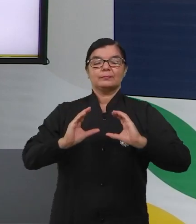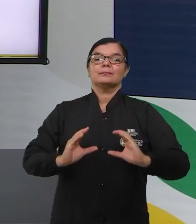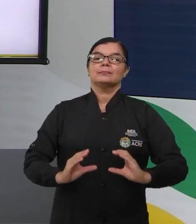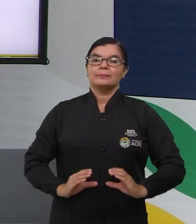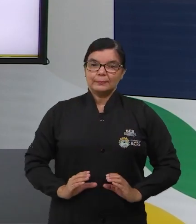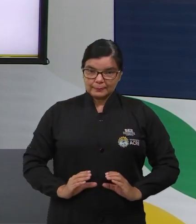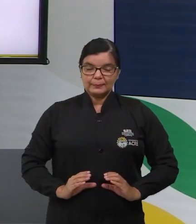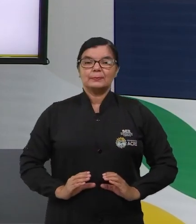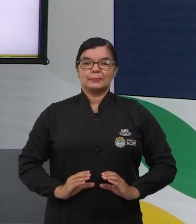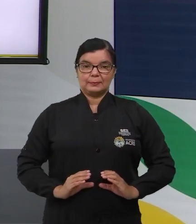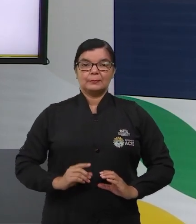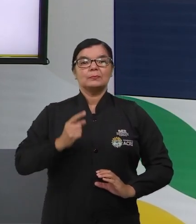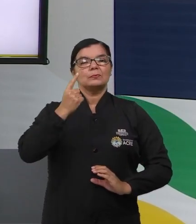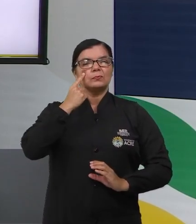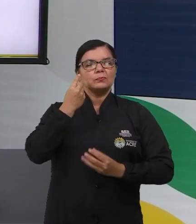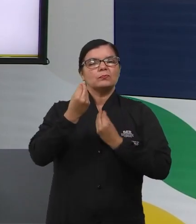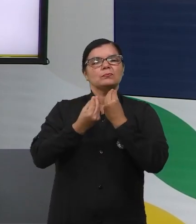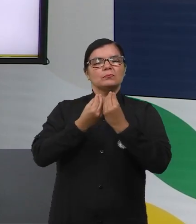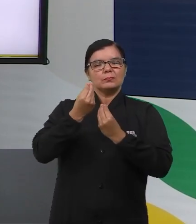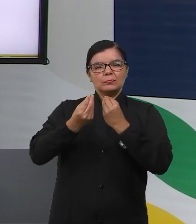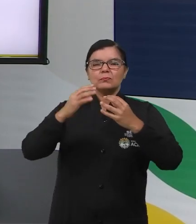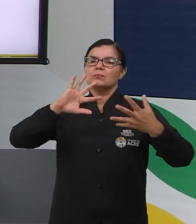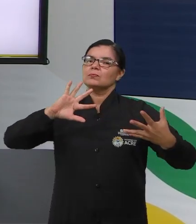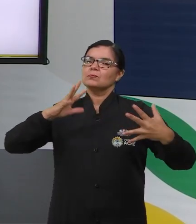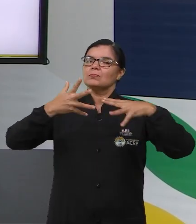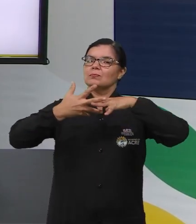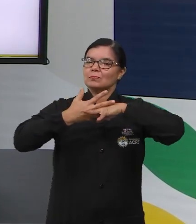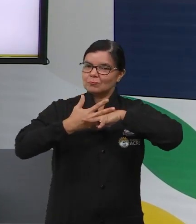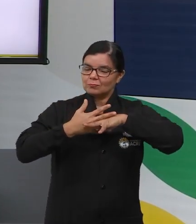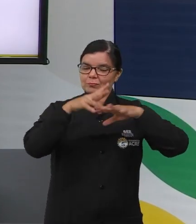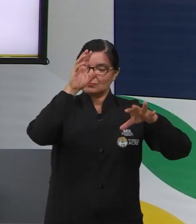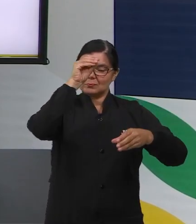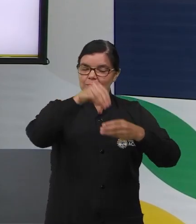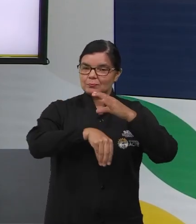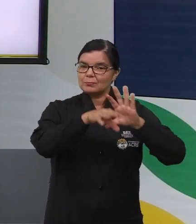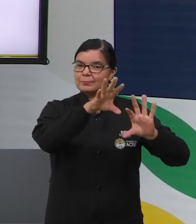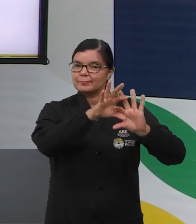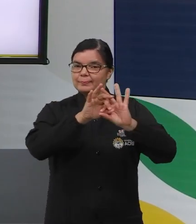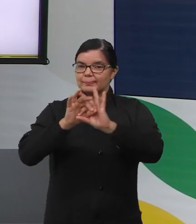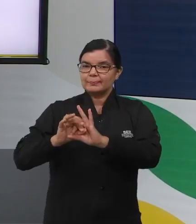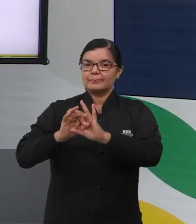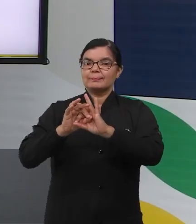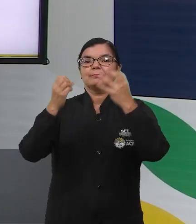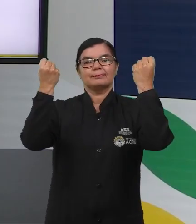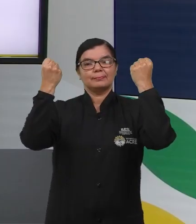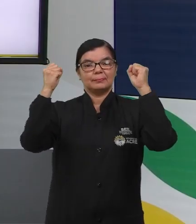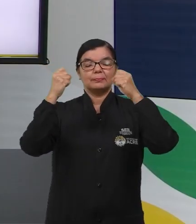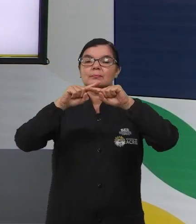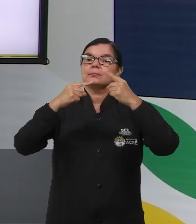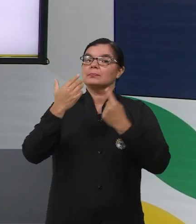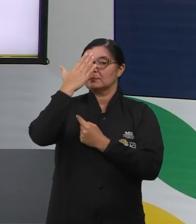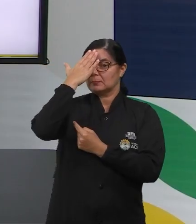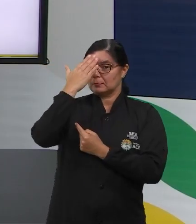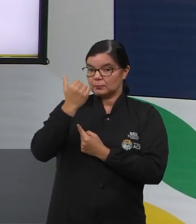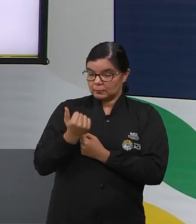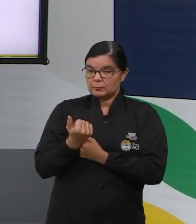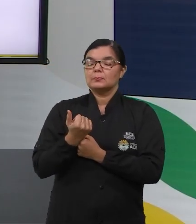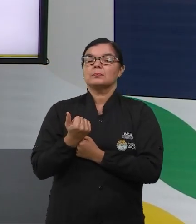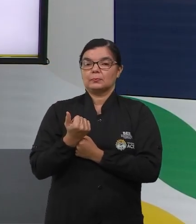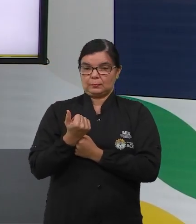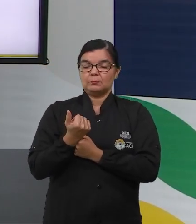gente vai entender, cidadania essa que a gente vai entender agora dentro do contexto da educação física, mas sabendo de